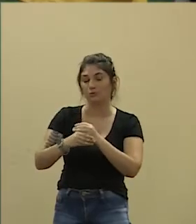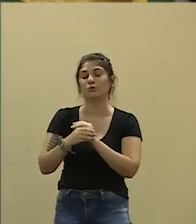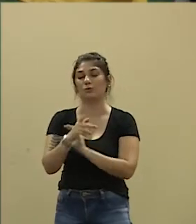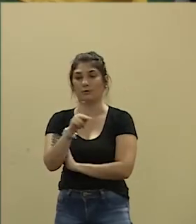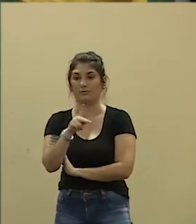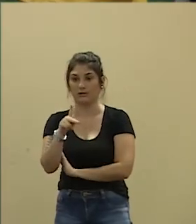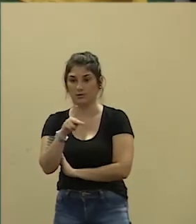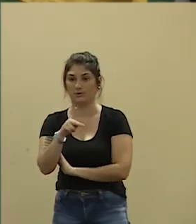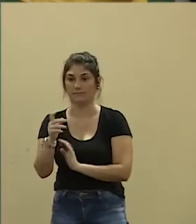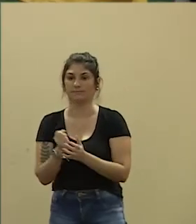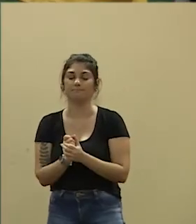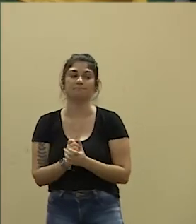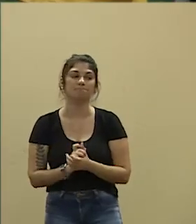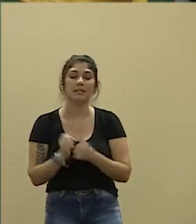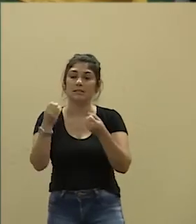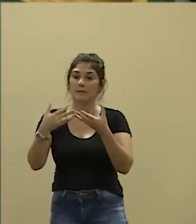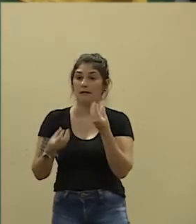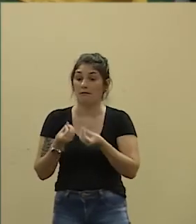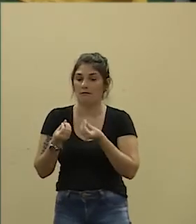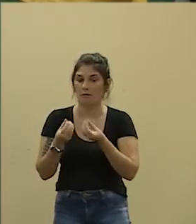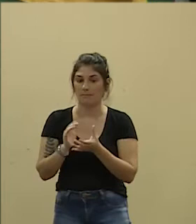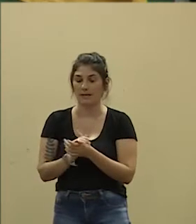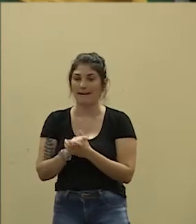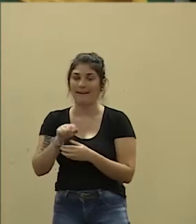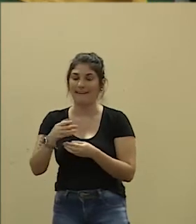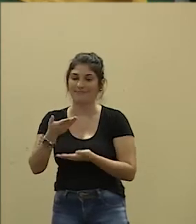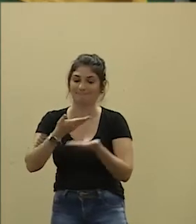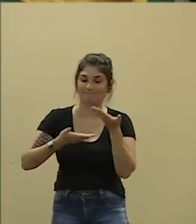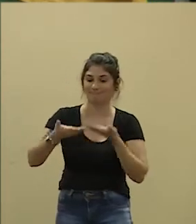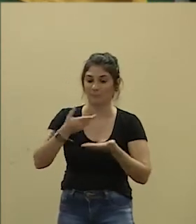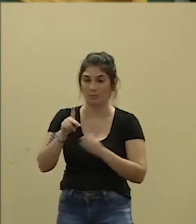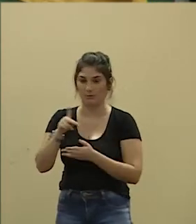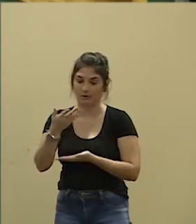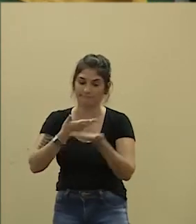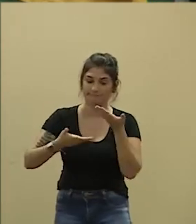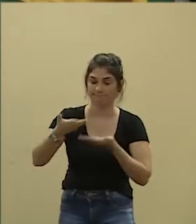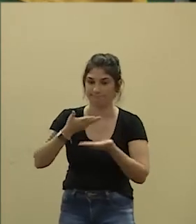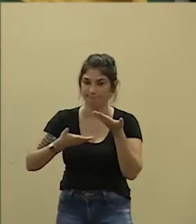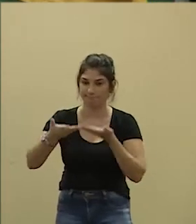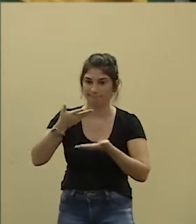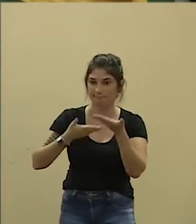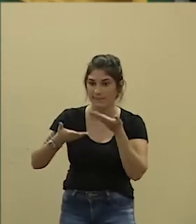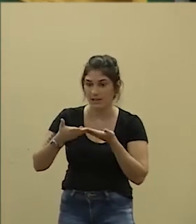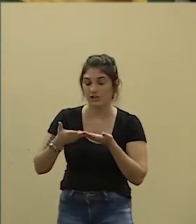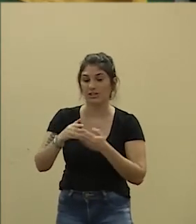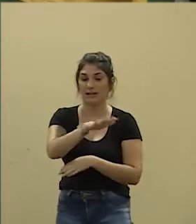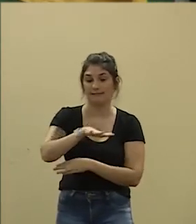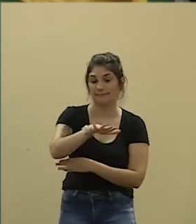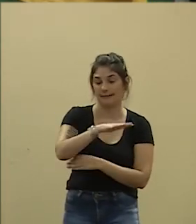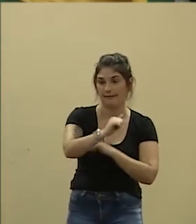recurso do vídeo como um mediador é um elemento mediador nas atividades desenvolvidas no ambiente